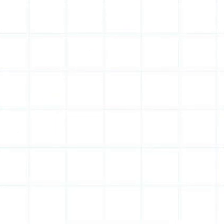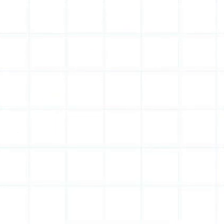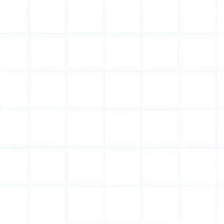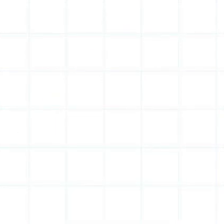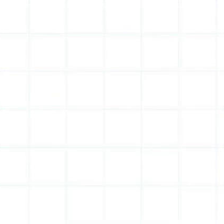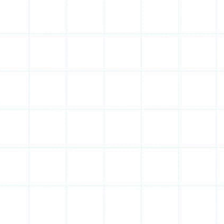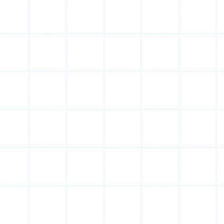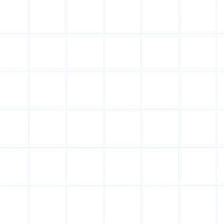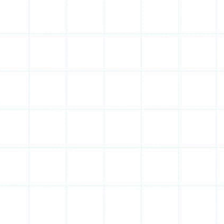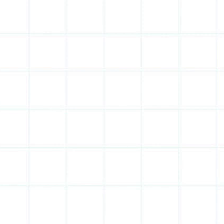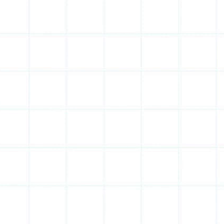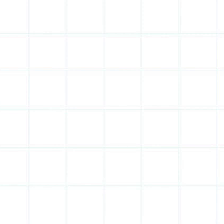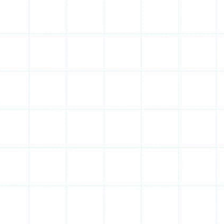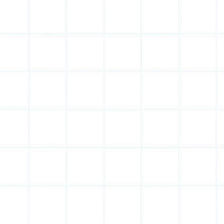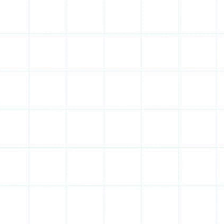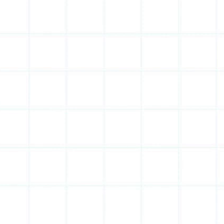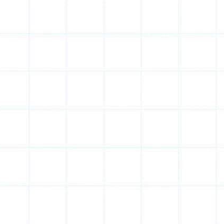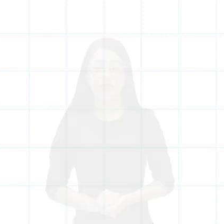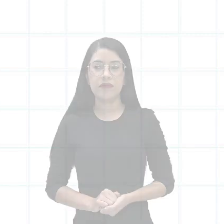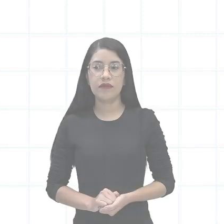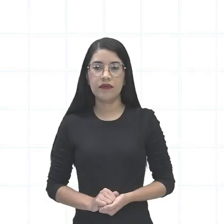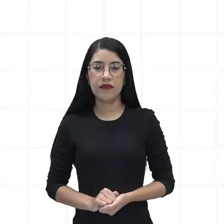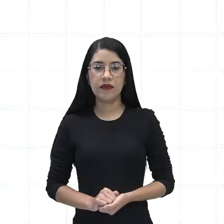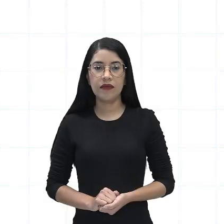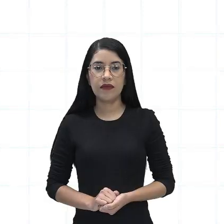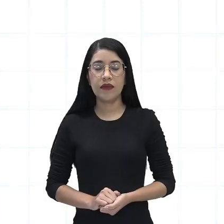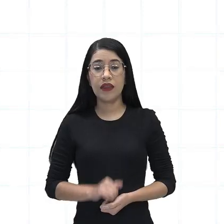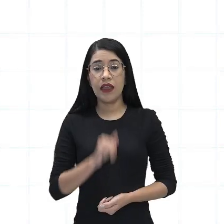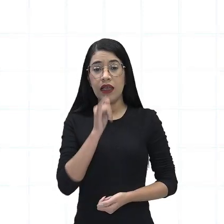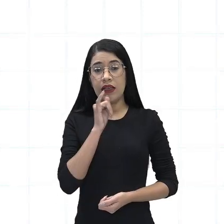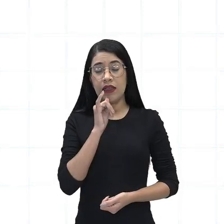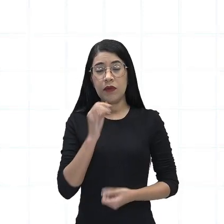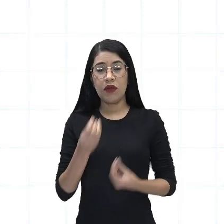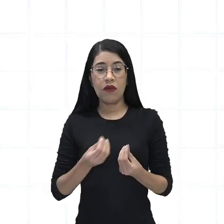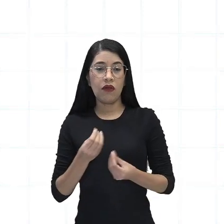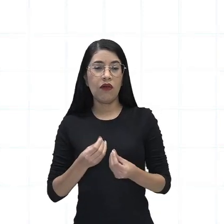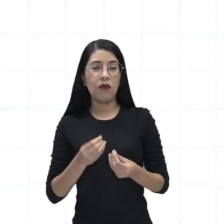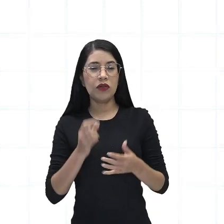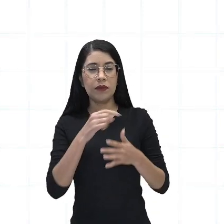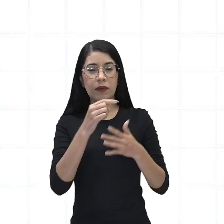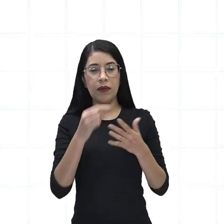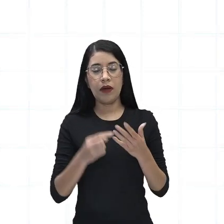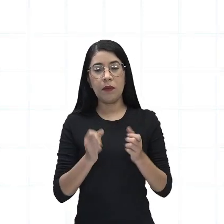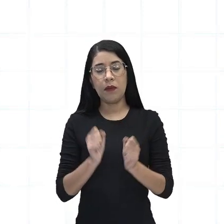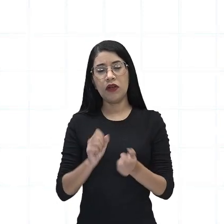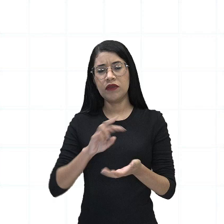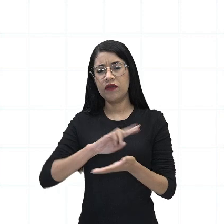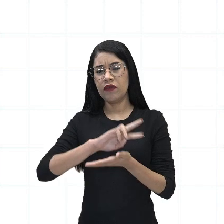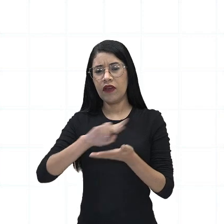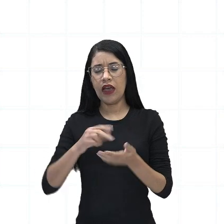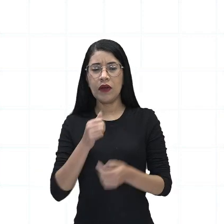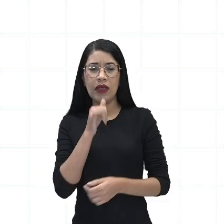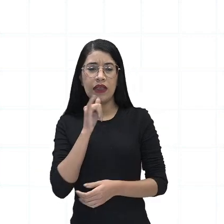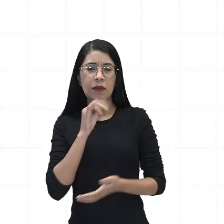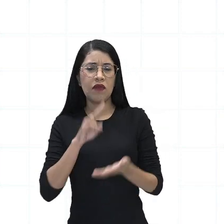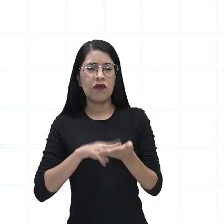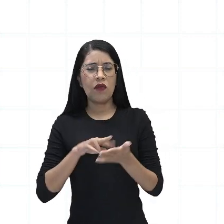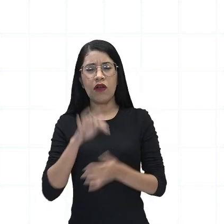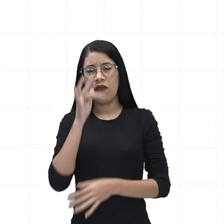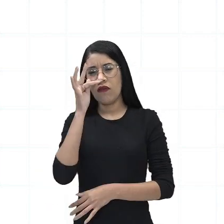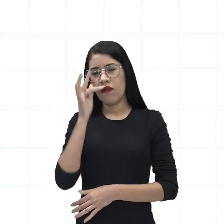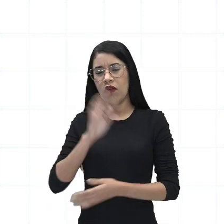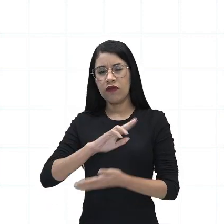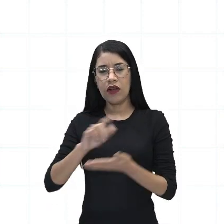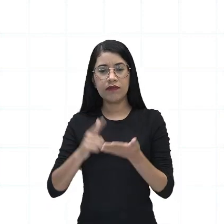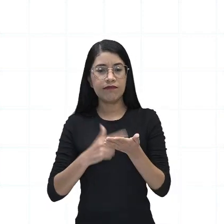utensílios de cozinha, livros, armas, bebidas, dinheiro, fotografias, cartas, flores, entre outros.